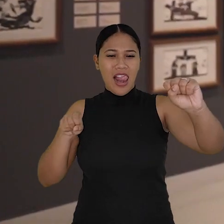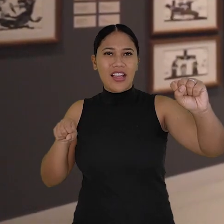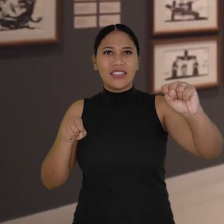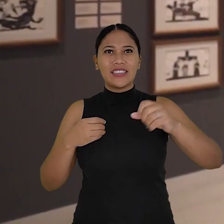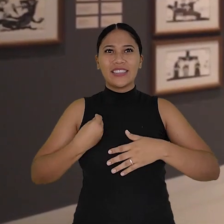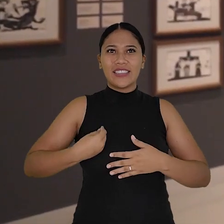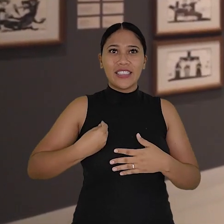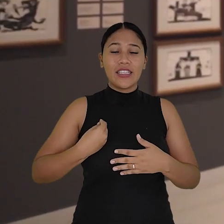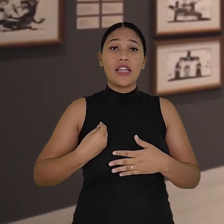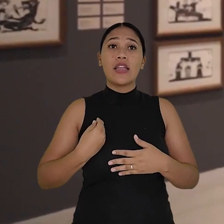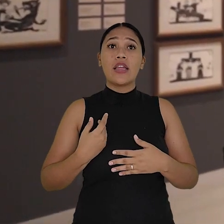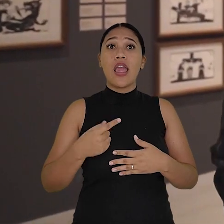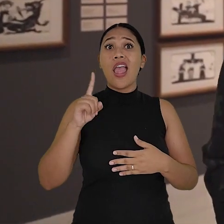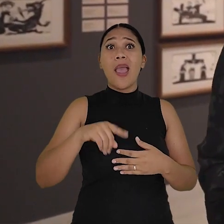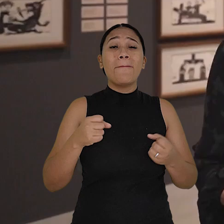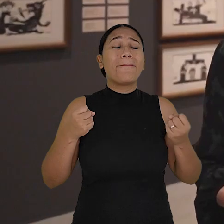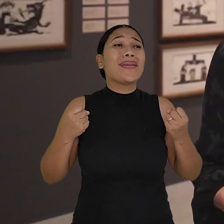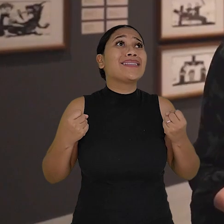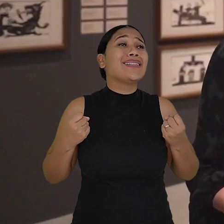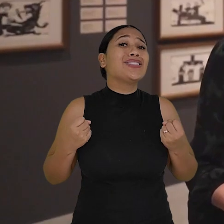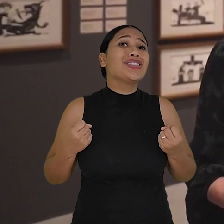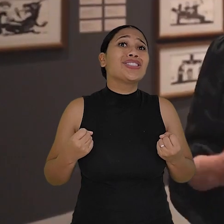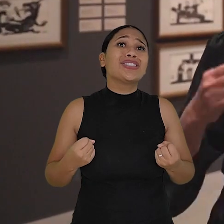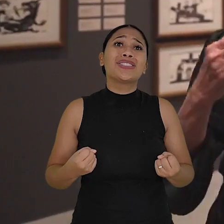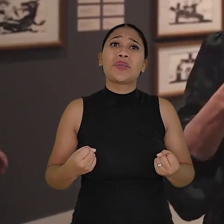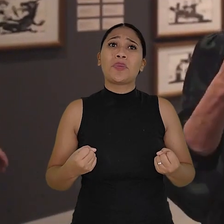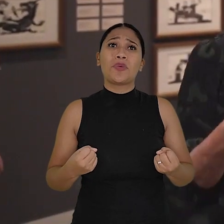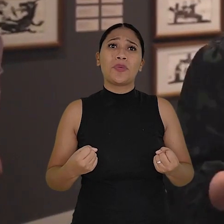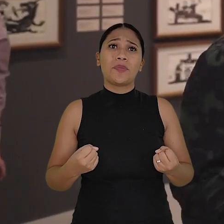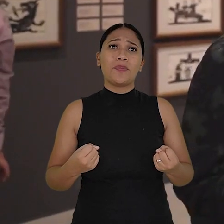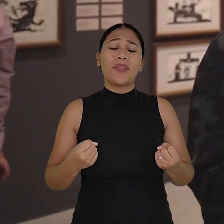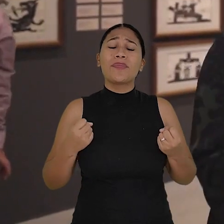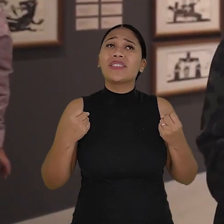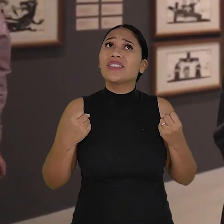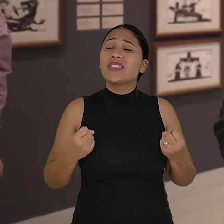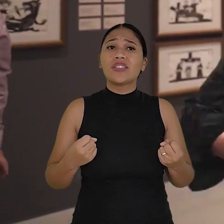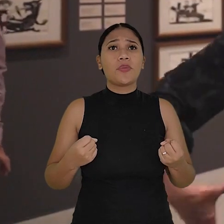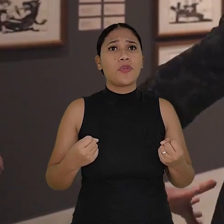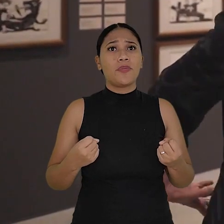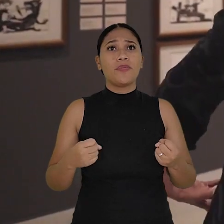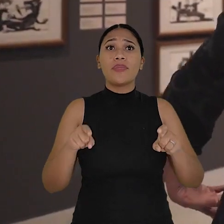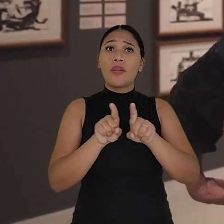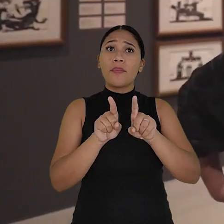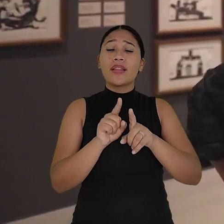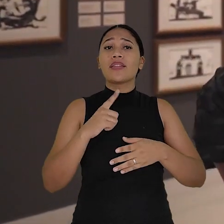que estão ali, as lanças são pesadíssimas, e atrás deles